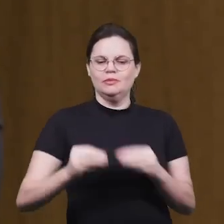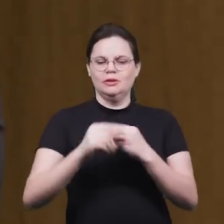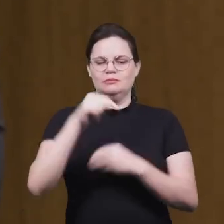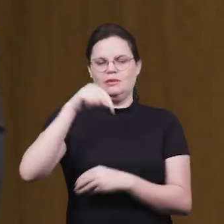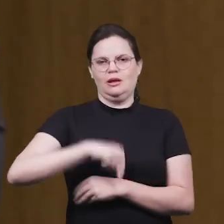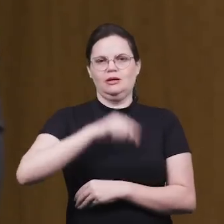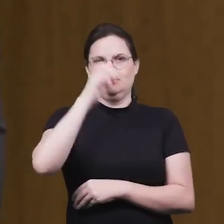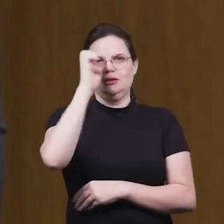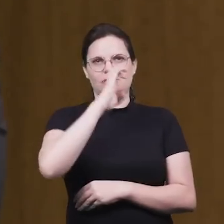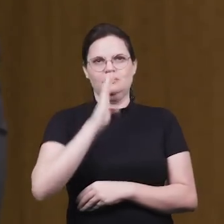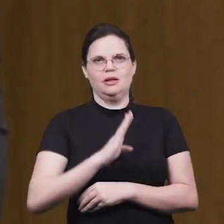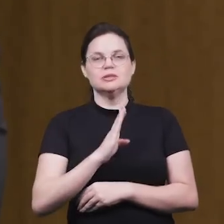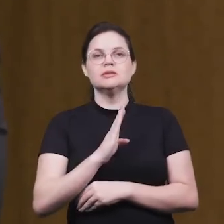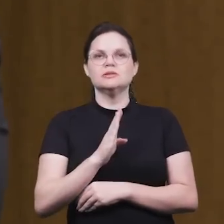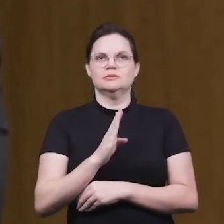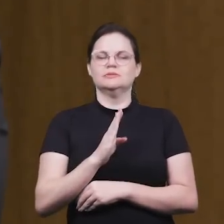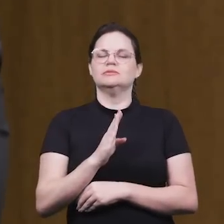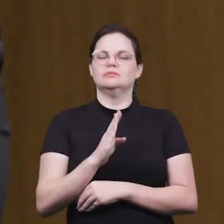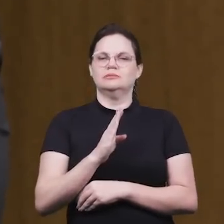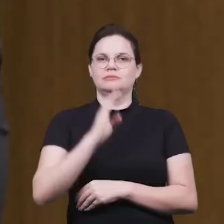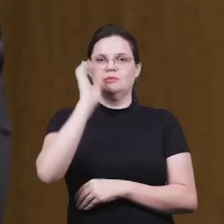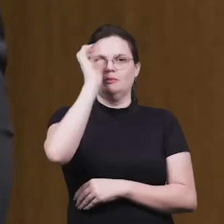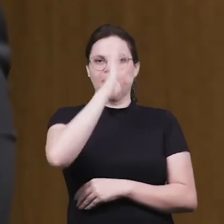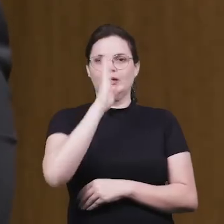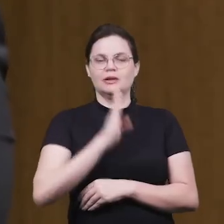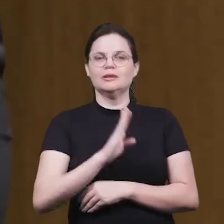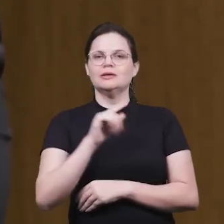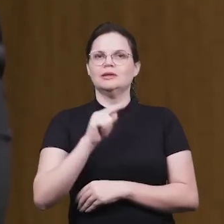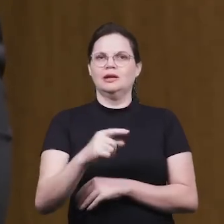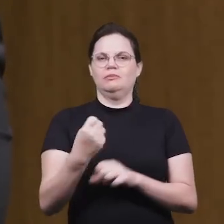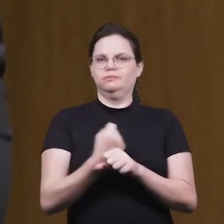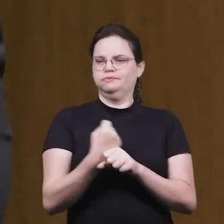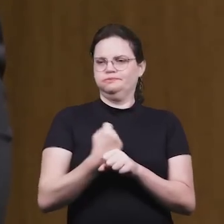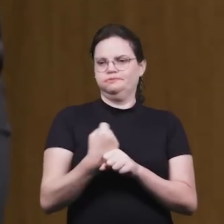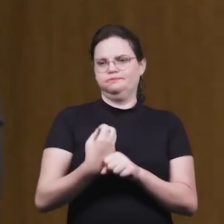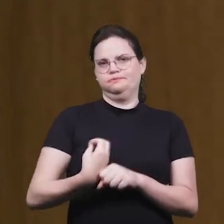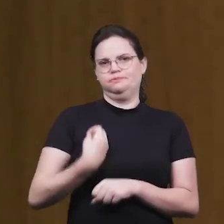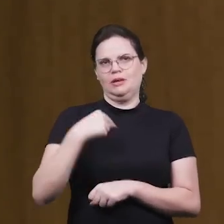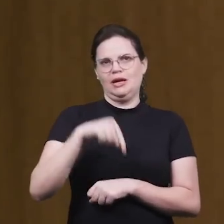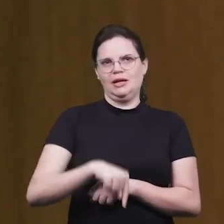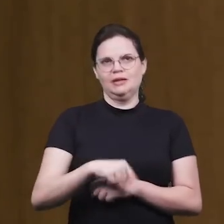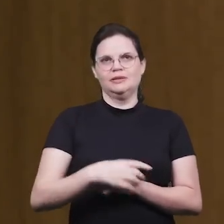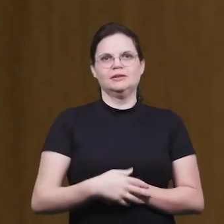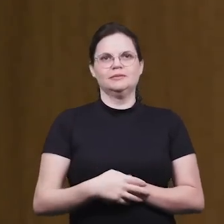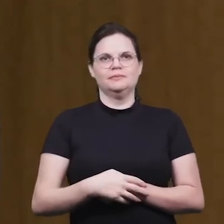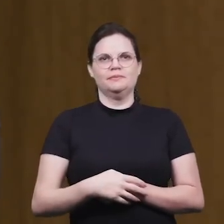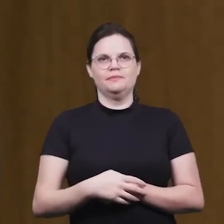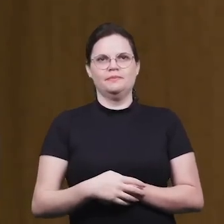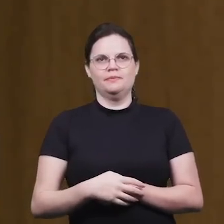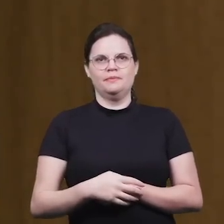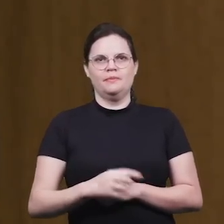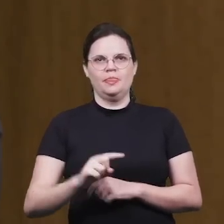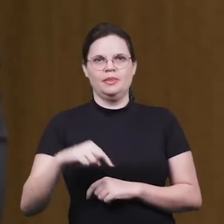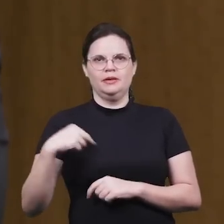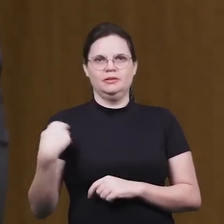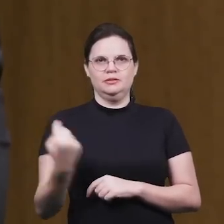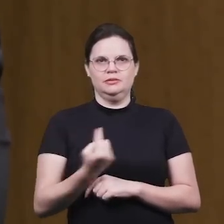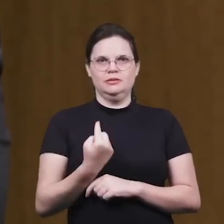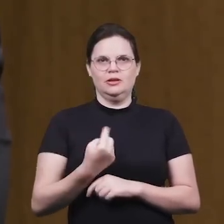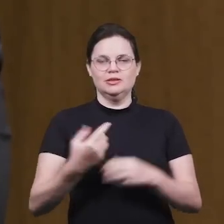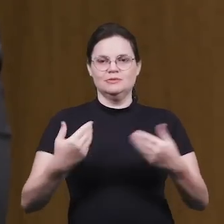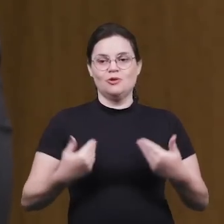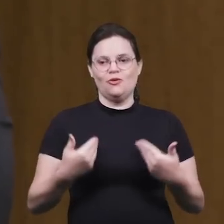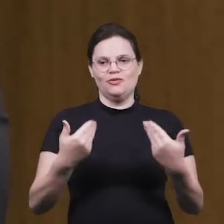de 2004. Foi 2004, nós passamos alguns anos aqui no Brasil, que, aliás, fomos convidados só para passar